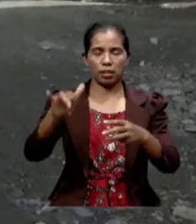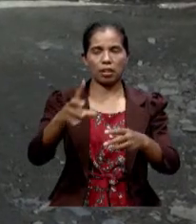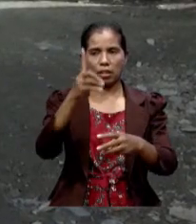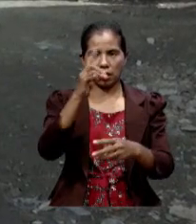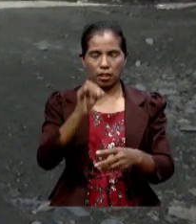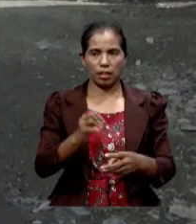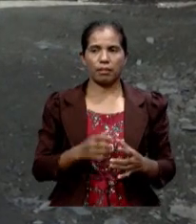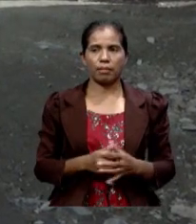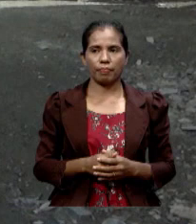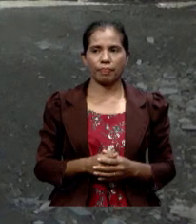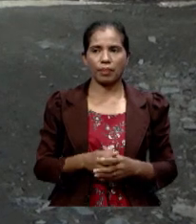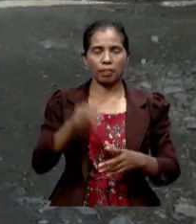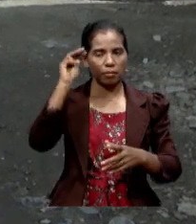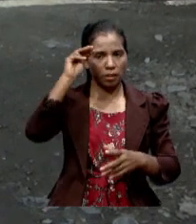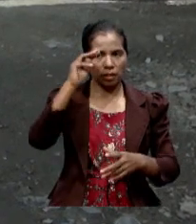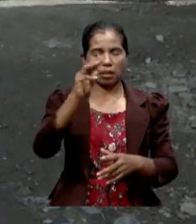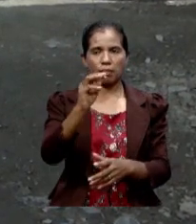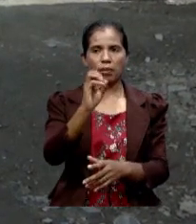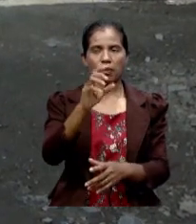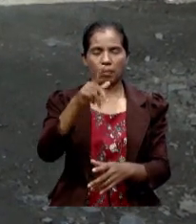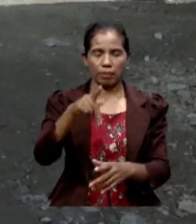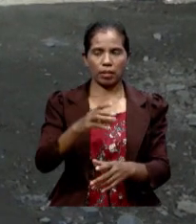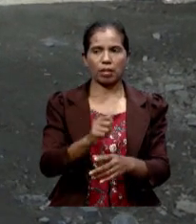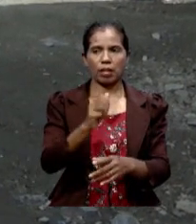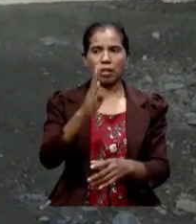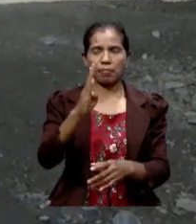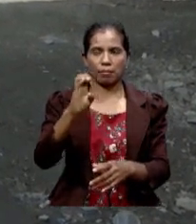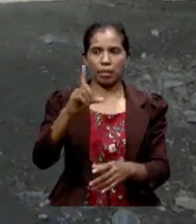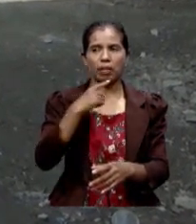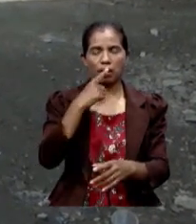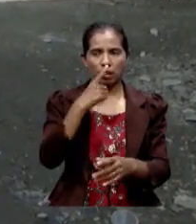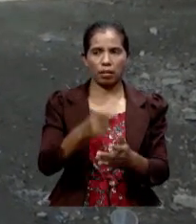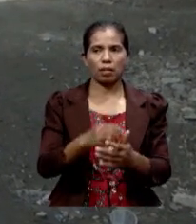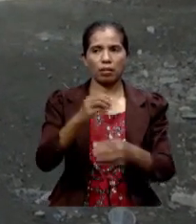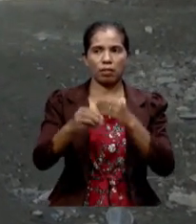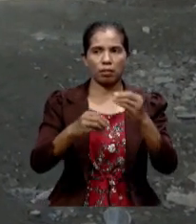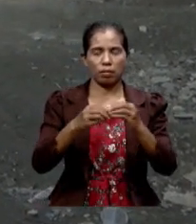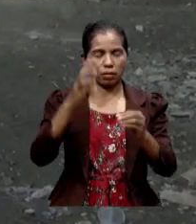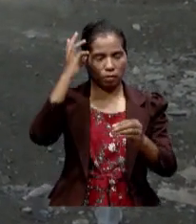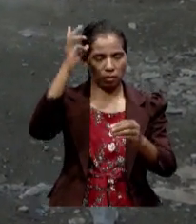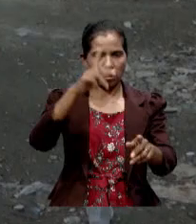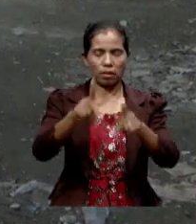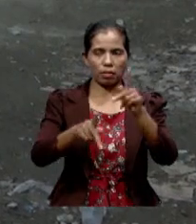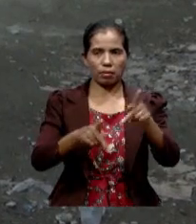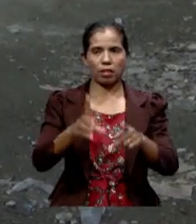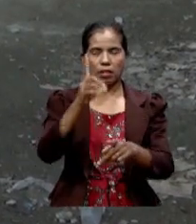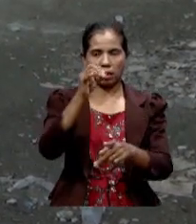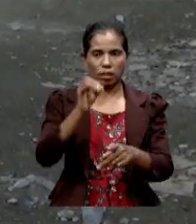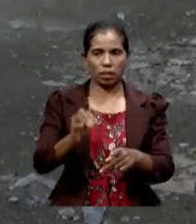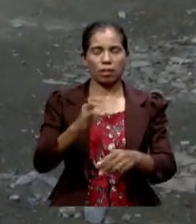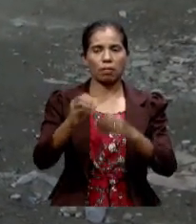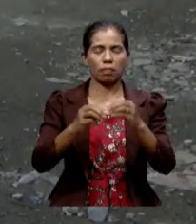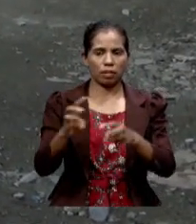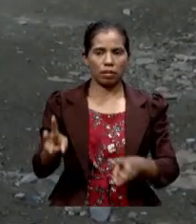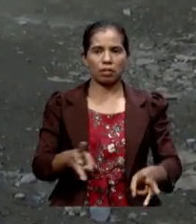dele. Ministro Obras Públicas Abel Pires da Silva hatu assunto ne relação ho preocupação comunidade e a capital dele com a